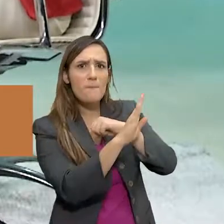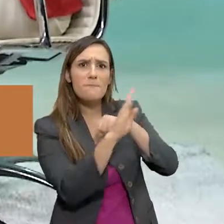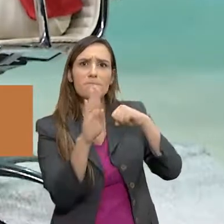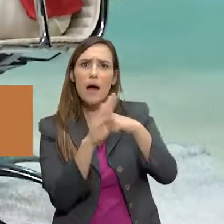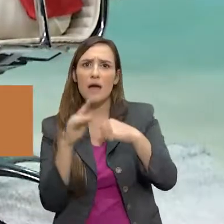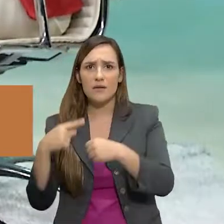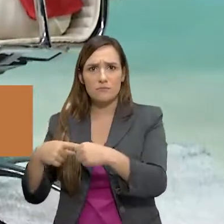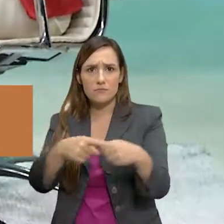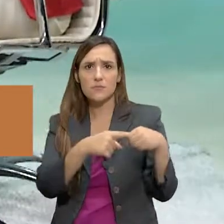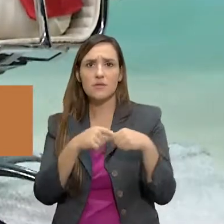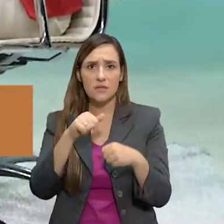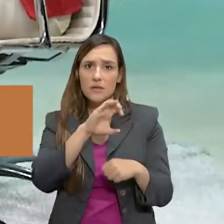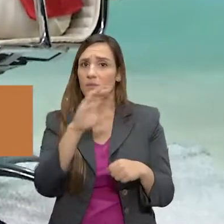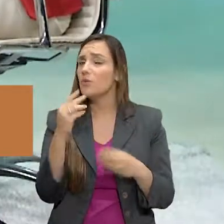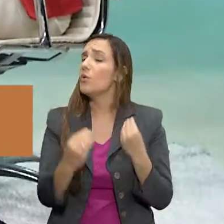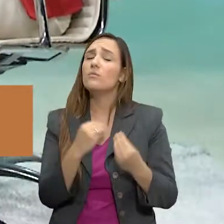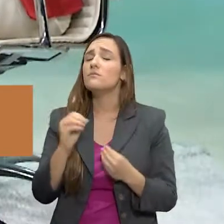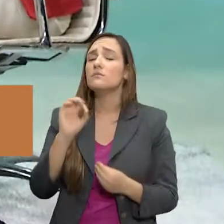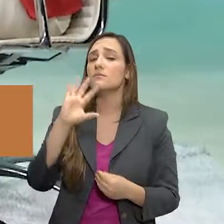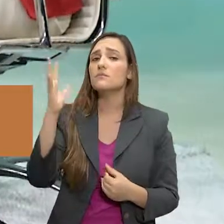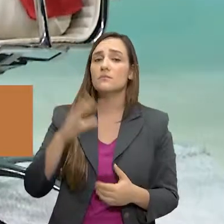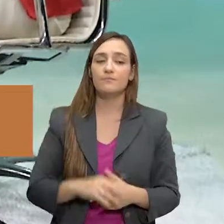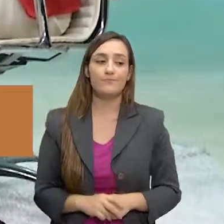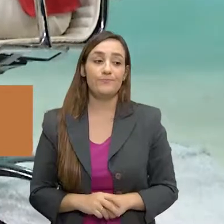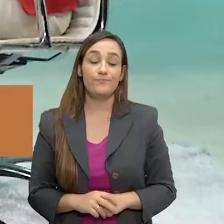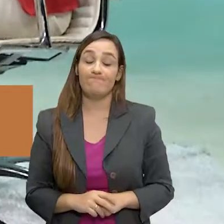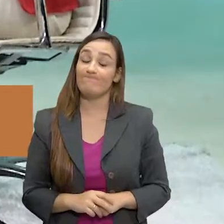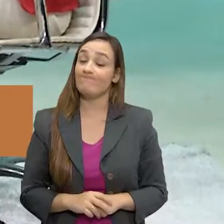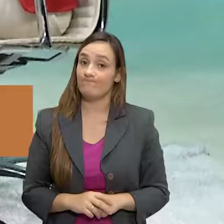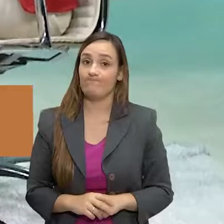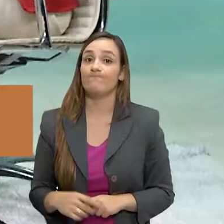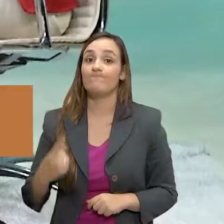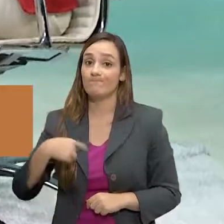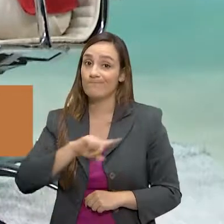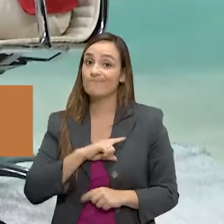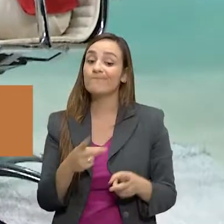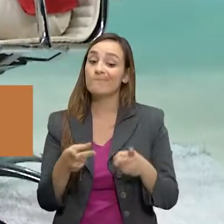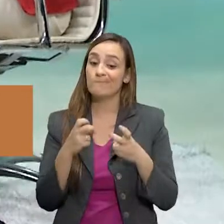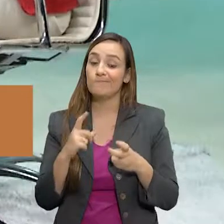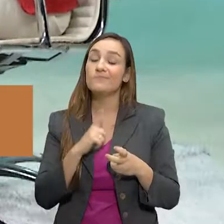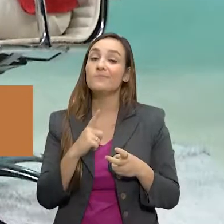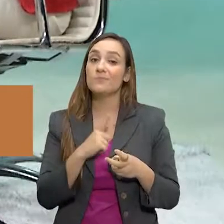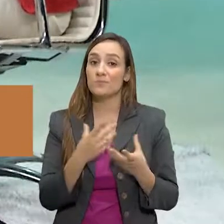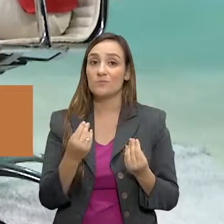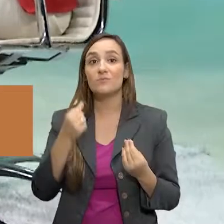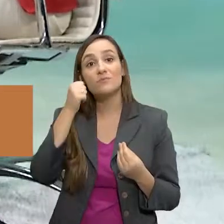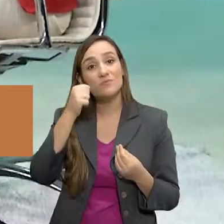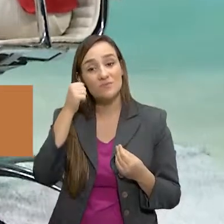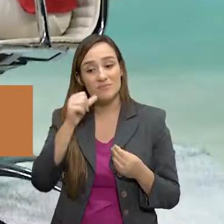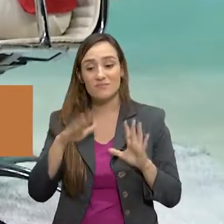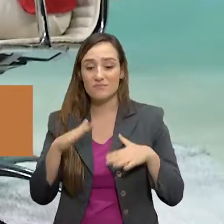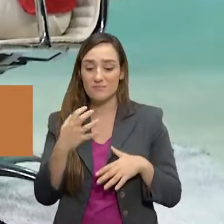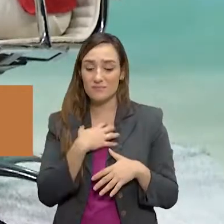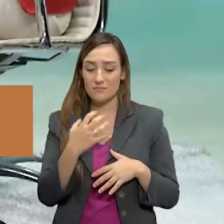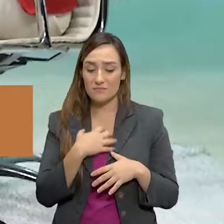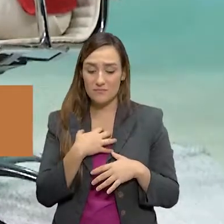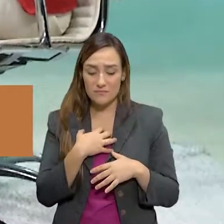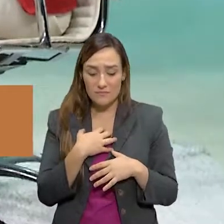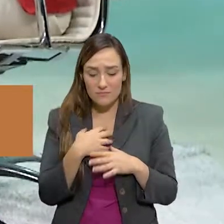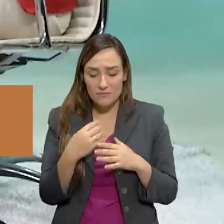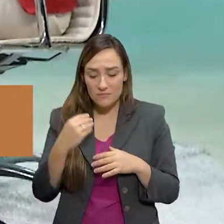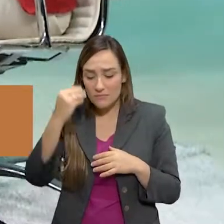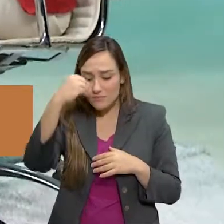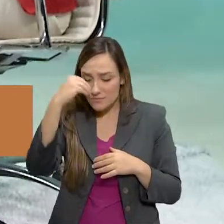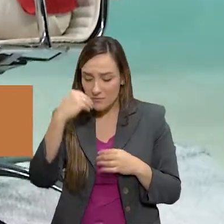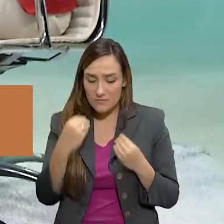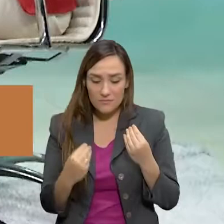Como foi esse primeiro contato aí com as mulheres nas comunidades? Nós entendemos que muitas mulheres em situação de extrema vulnerabilidade, elas